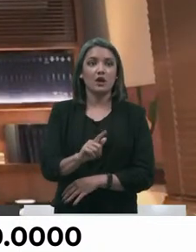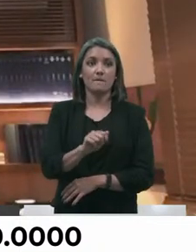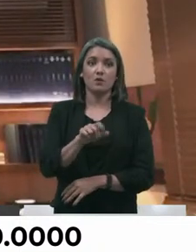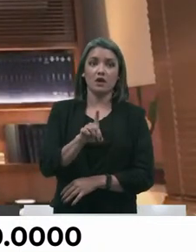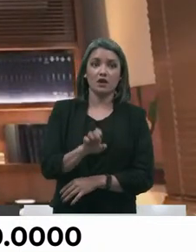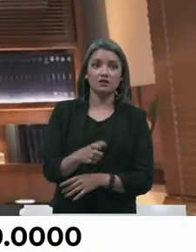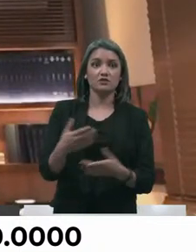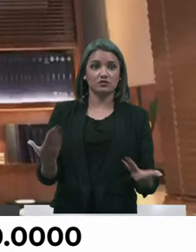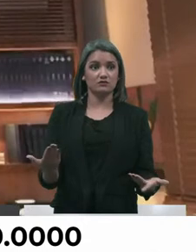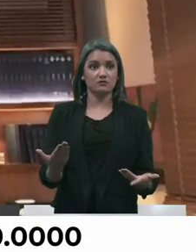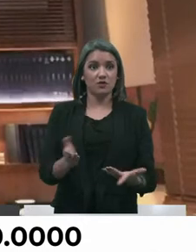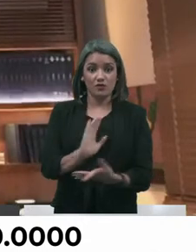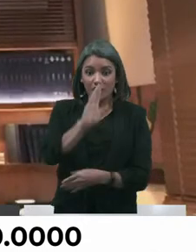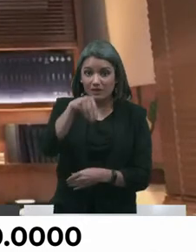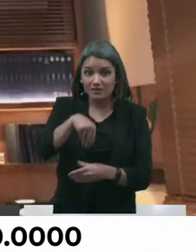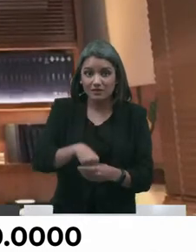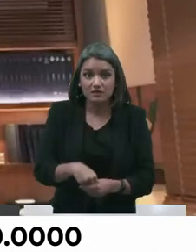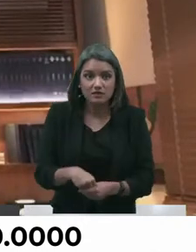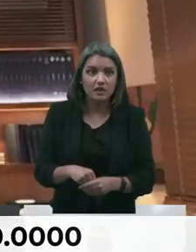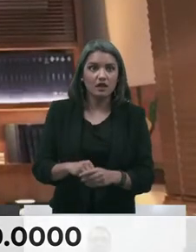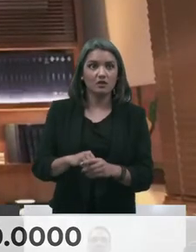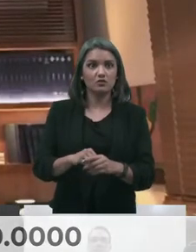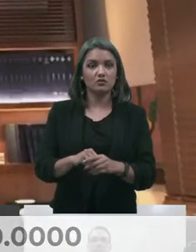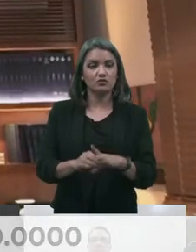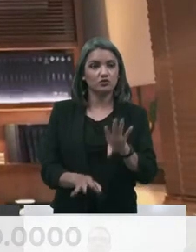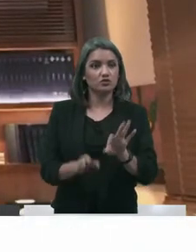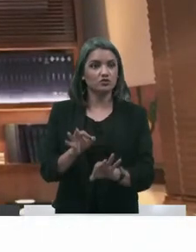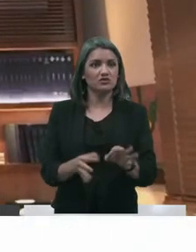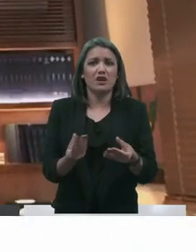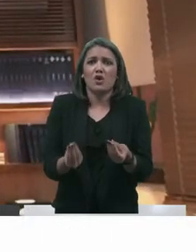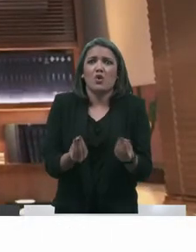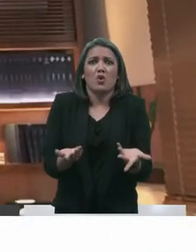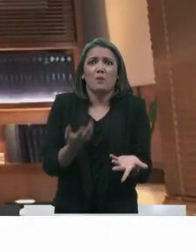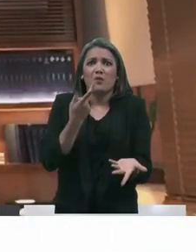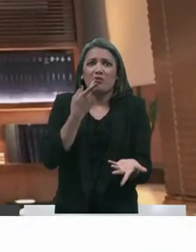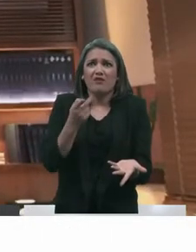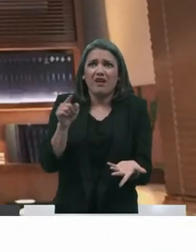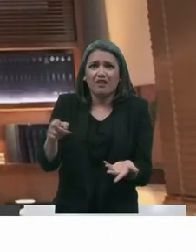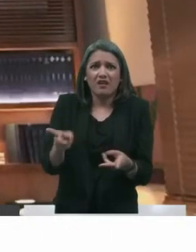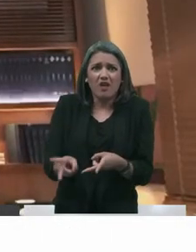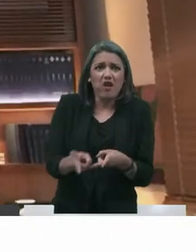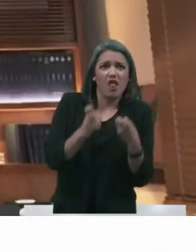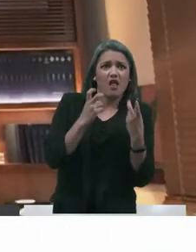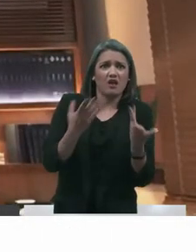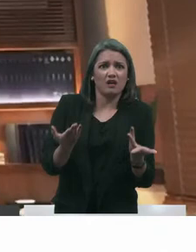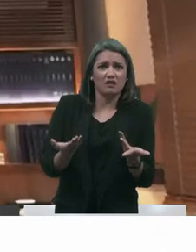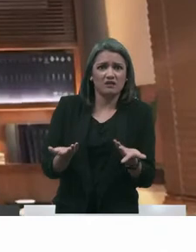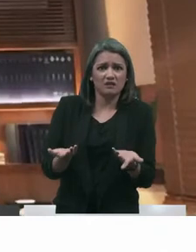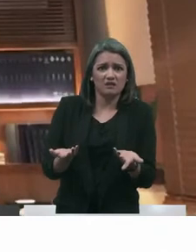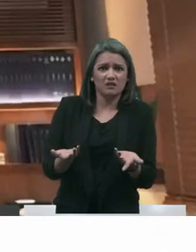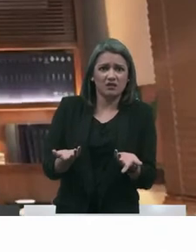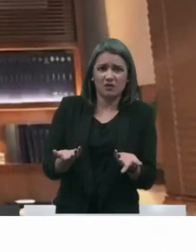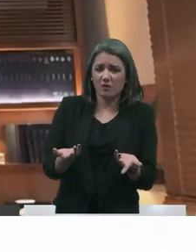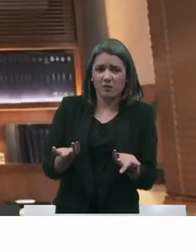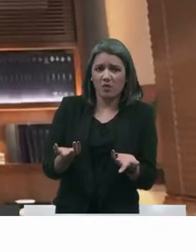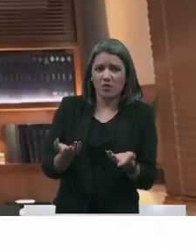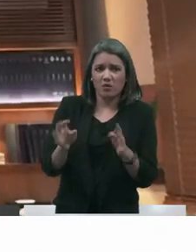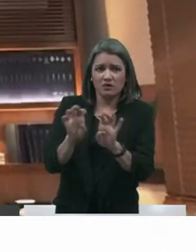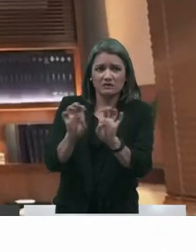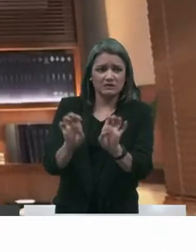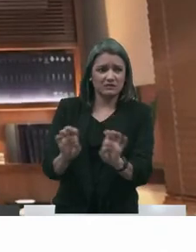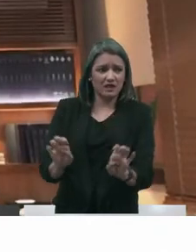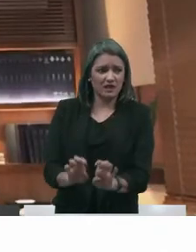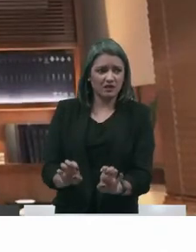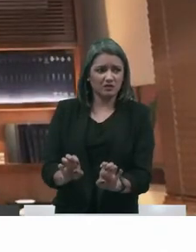dentro das instalações do Poder Judiciário. Como se pode dizer que ele teria se apropriado pessoalmente de um bem